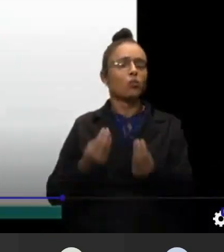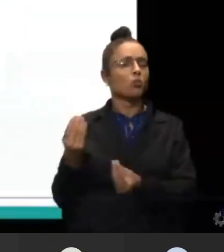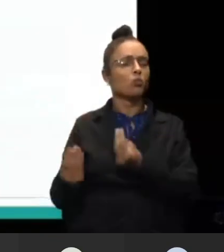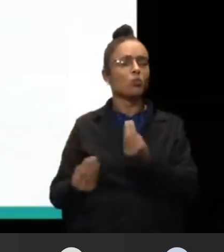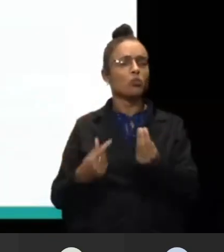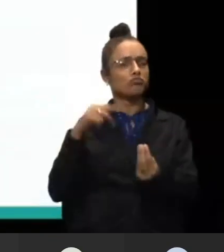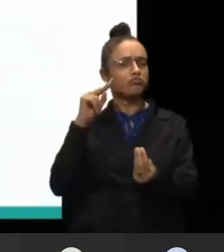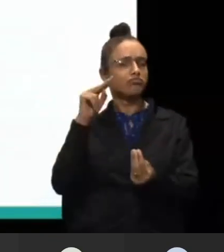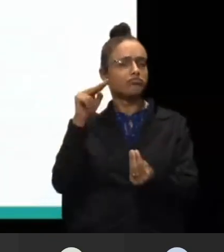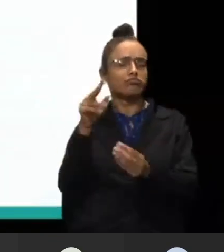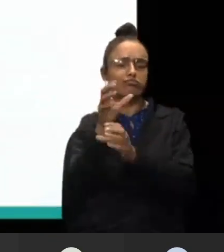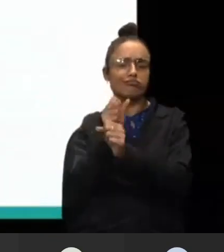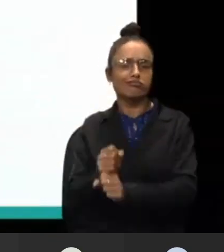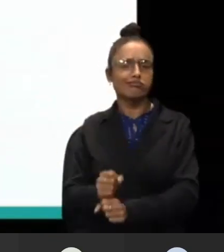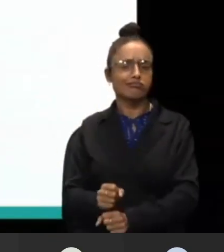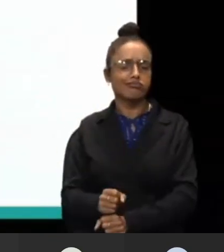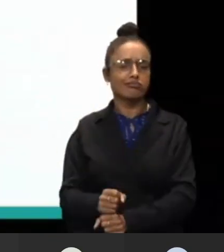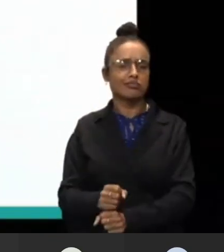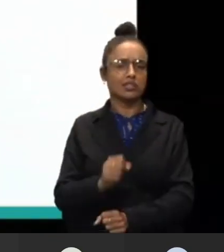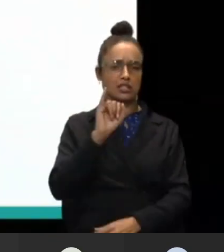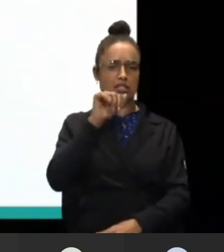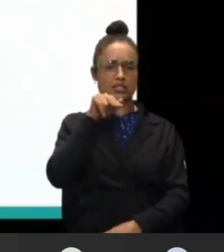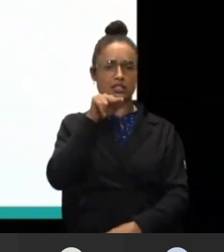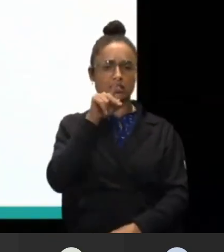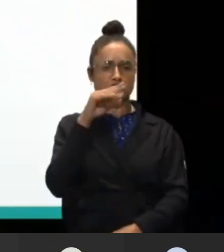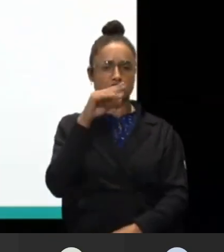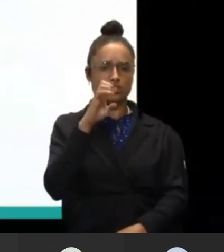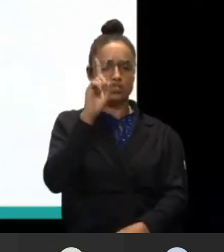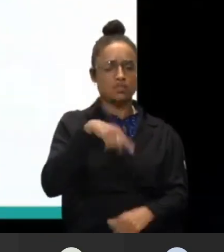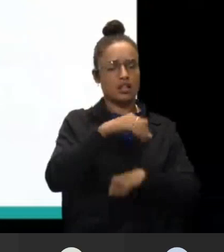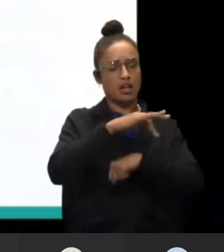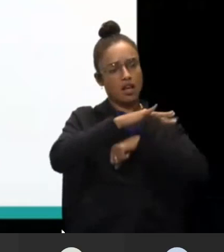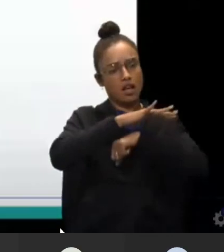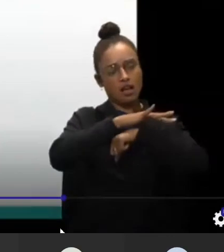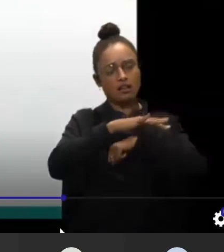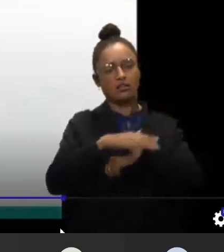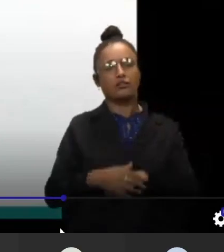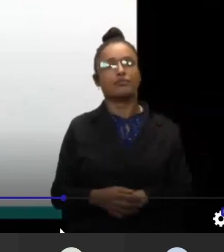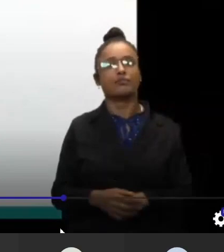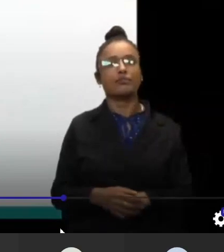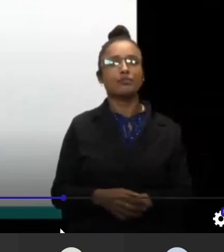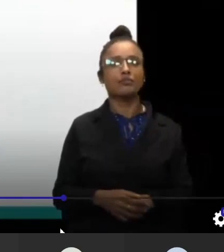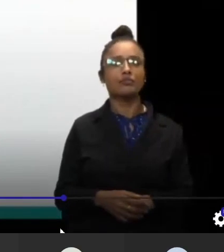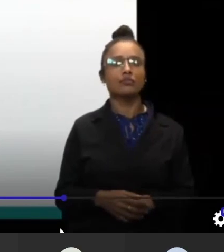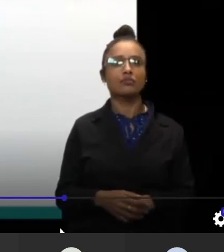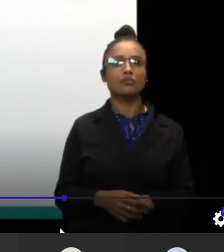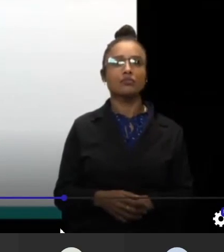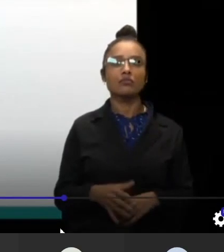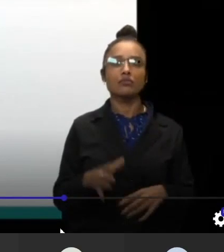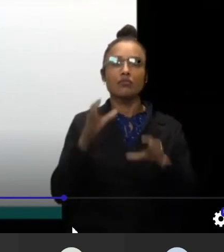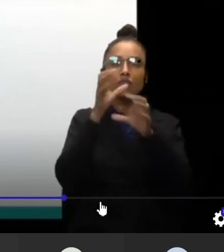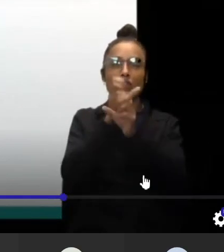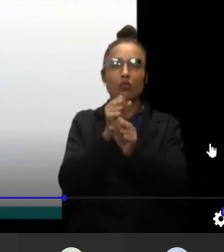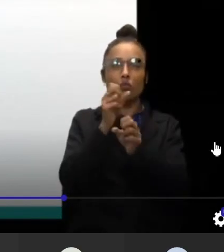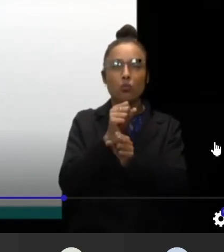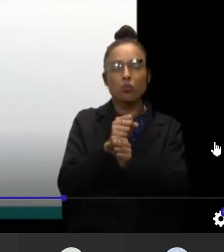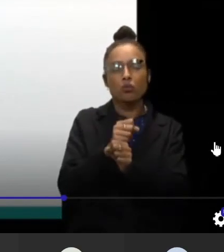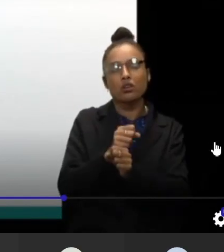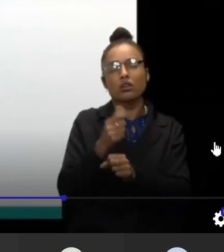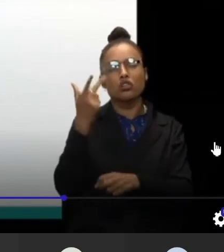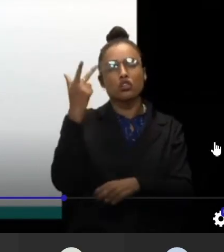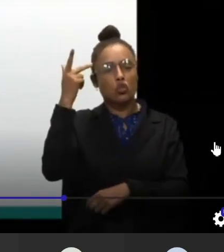realizar esses cálculos para determinar o índice de acidez. Então, cálculo do índice de acidez em